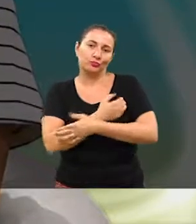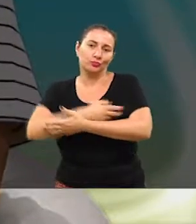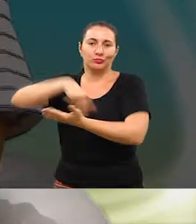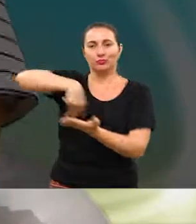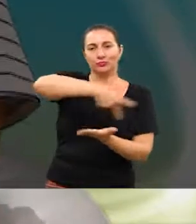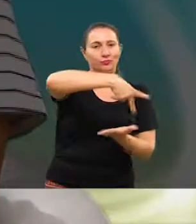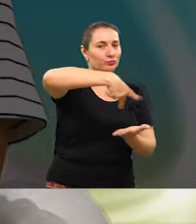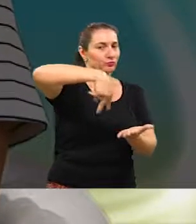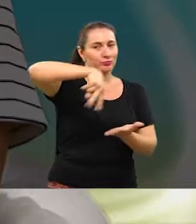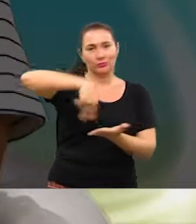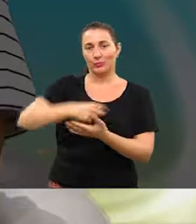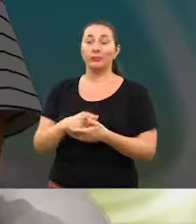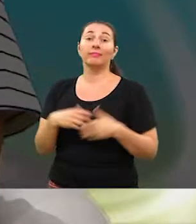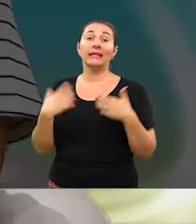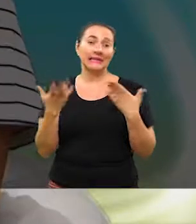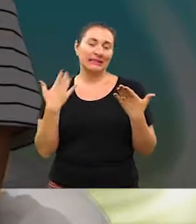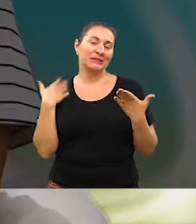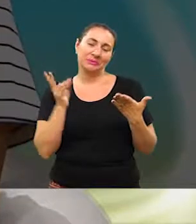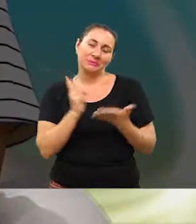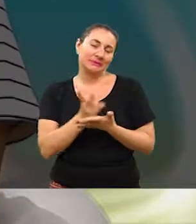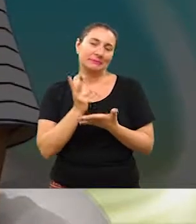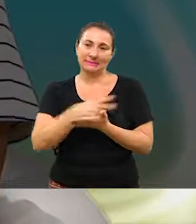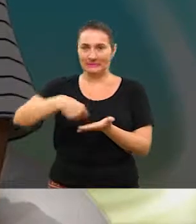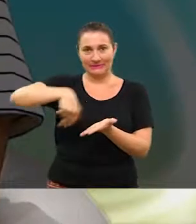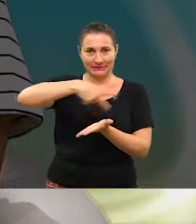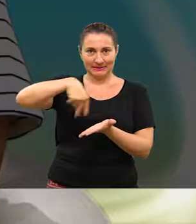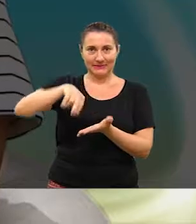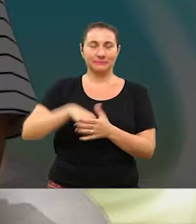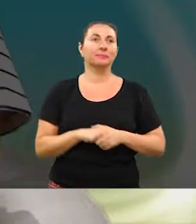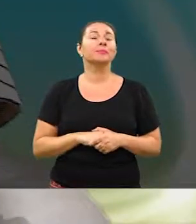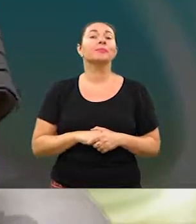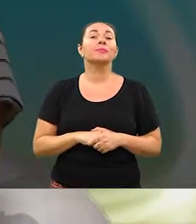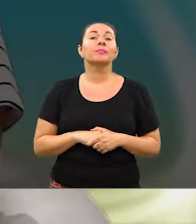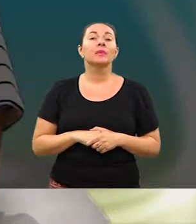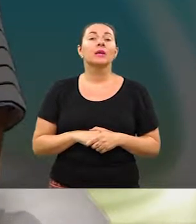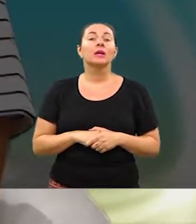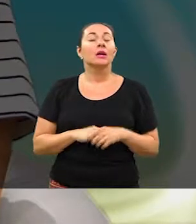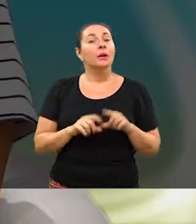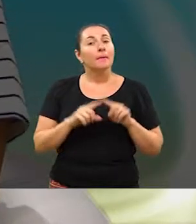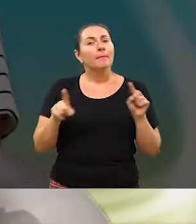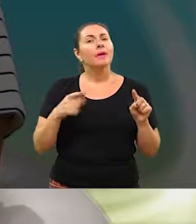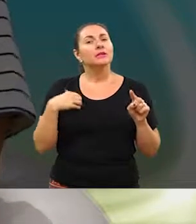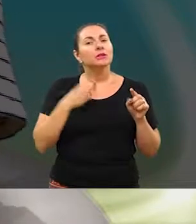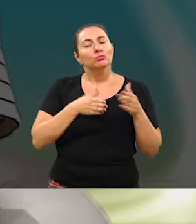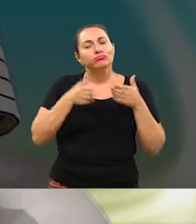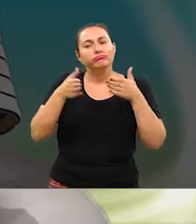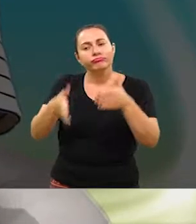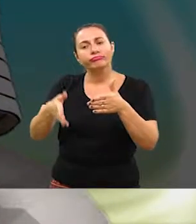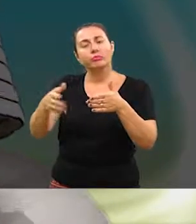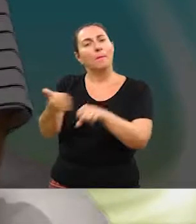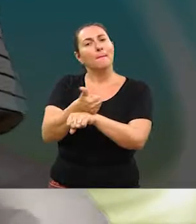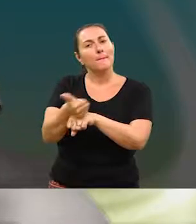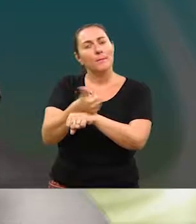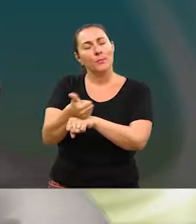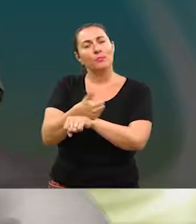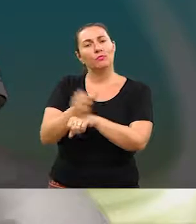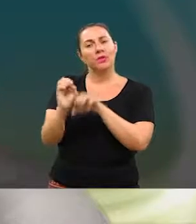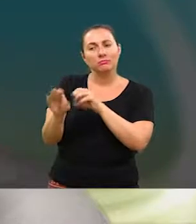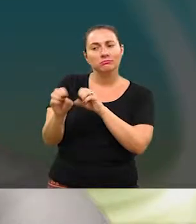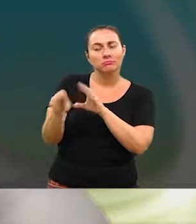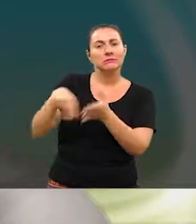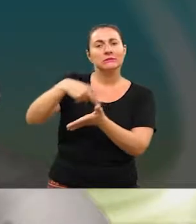sempre, desde que eu me conheço por gente, eu dancei alguma coisa, né? Mas eu acabei indo mais para esse lado profissional